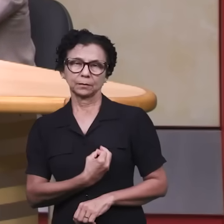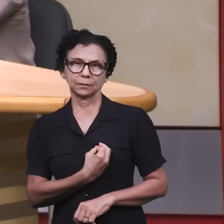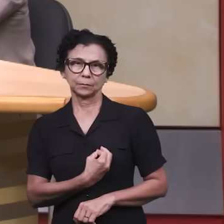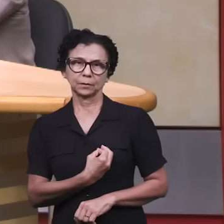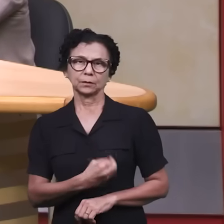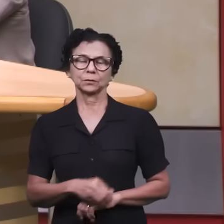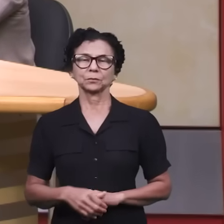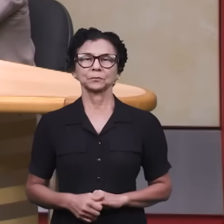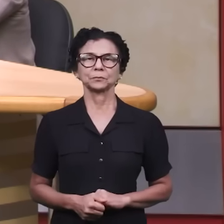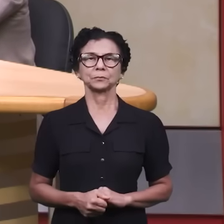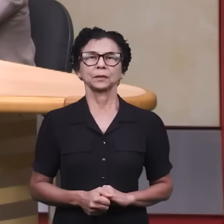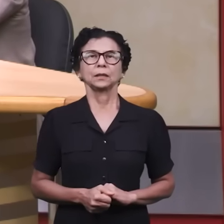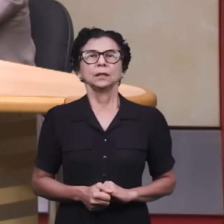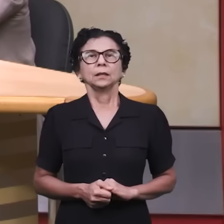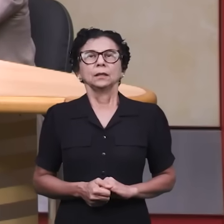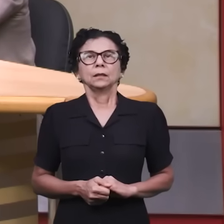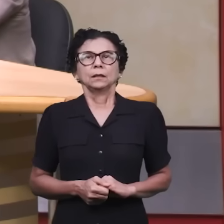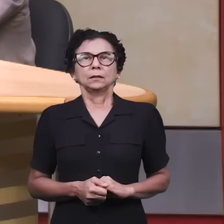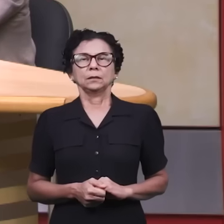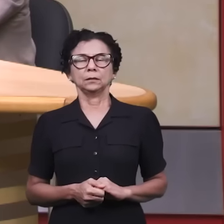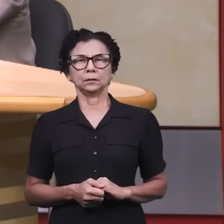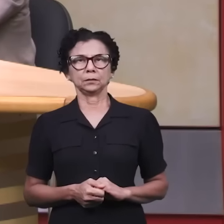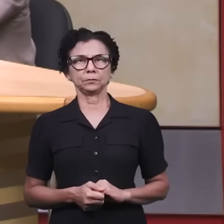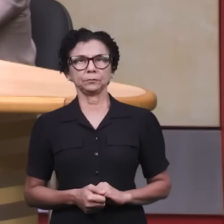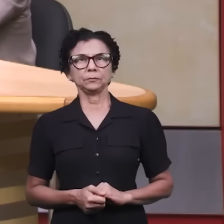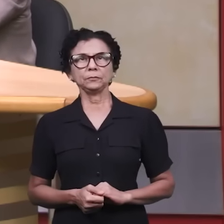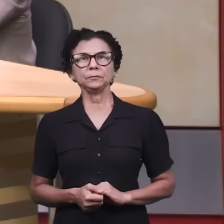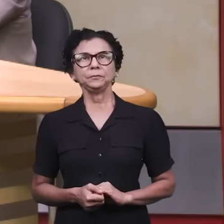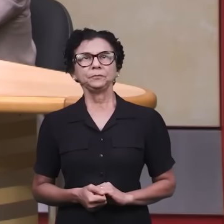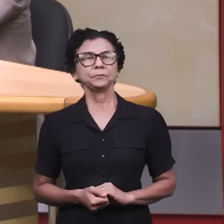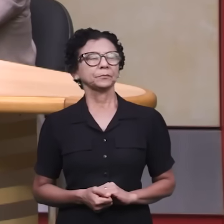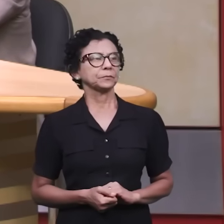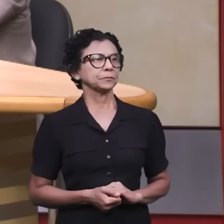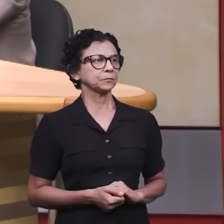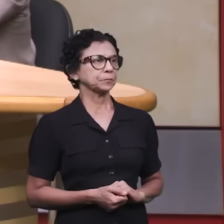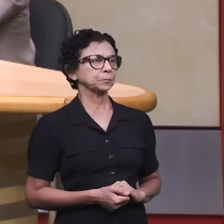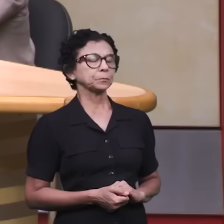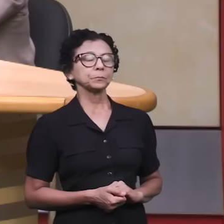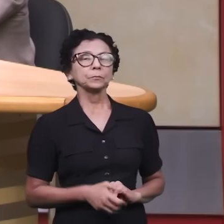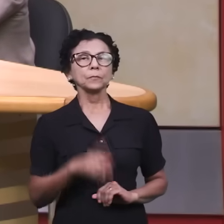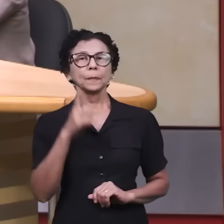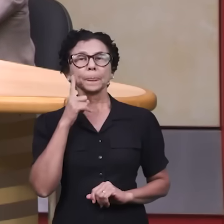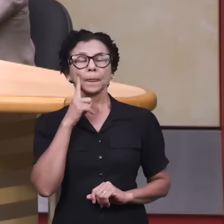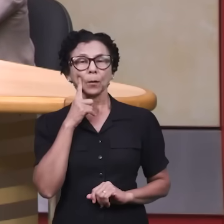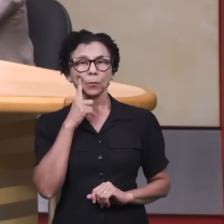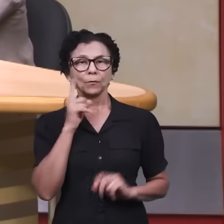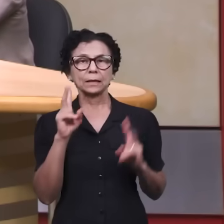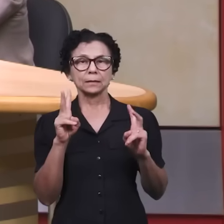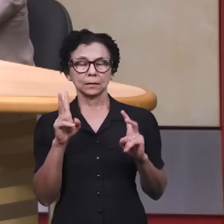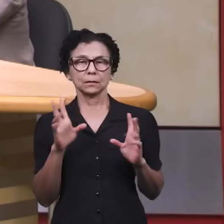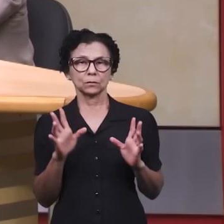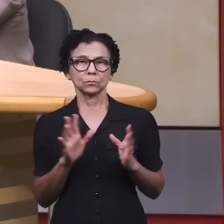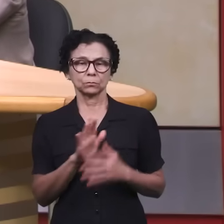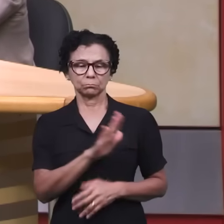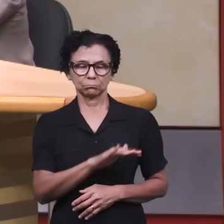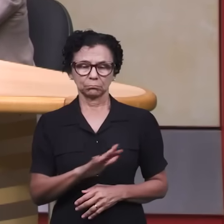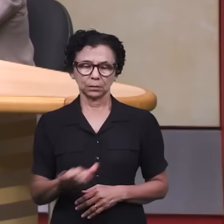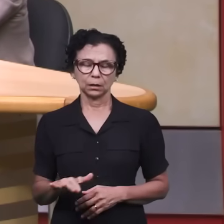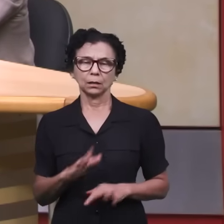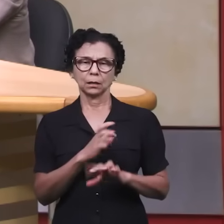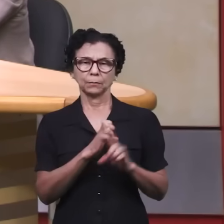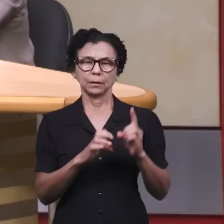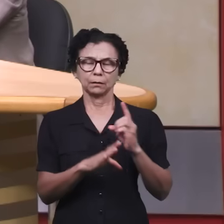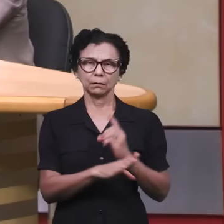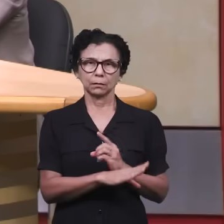aqui, a EBD das crianças, né, pastor Gilson? No exterior, porque esse mês já é um